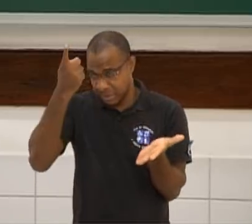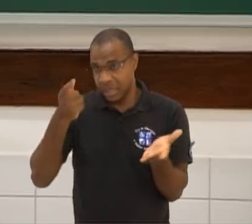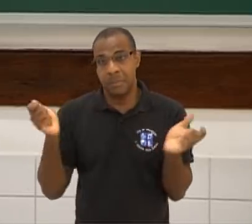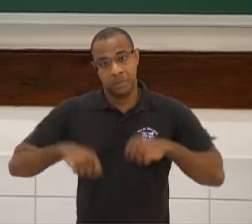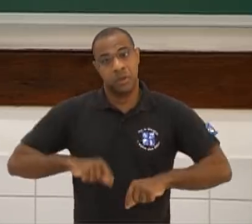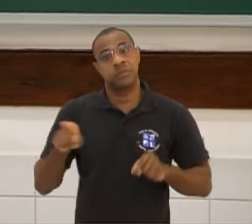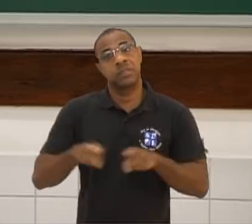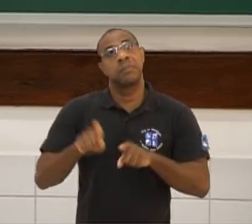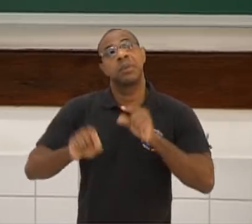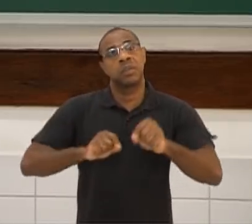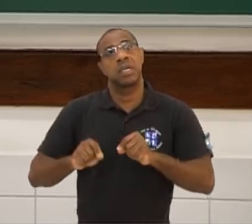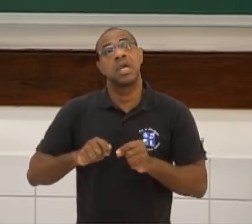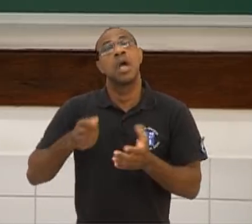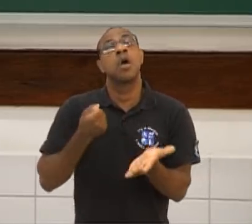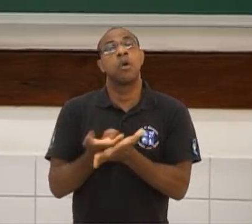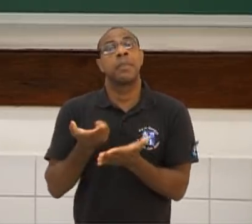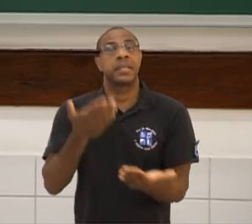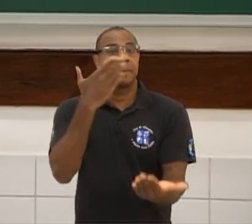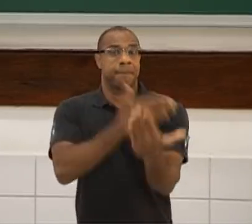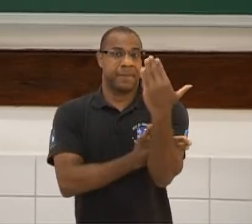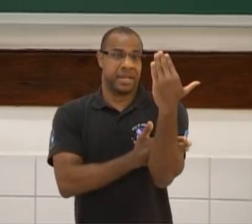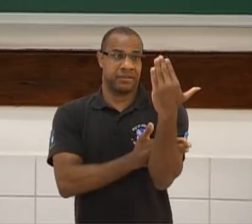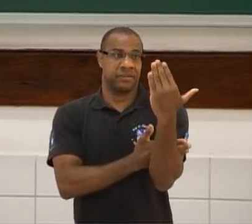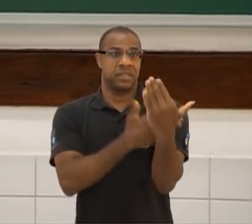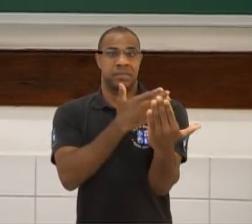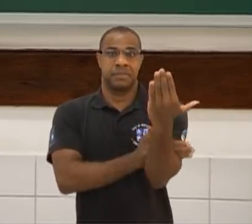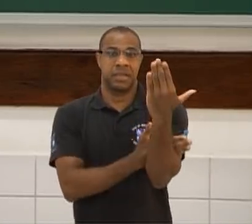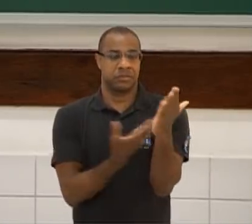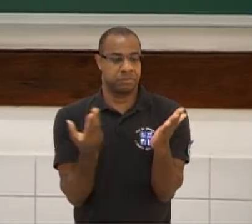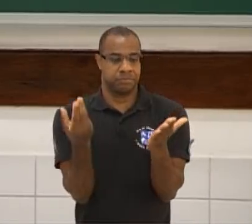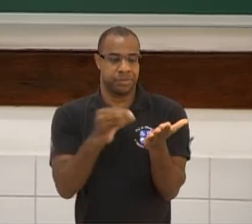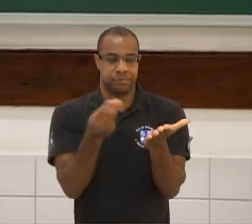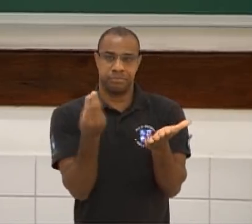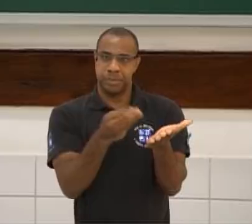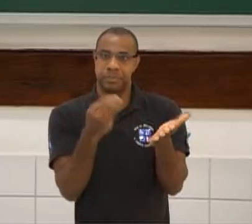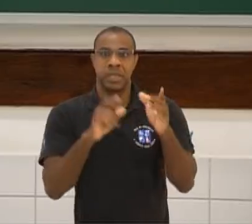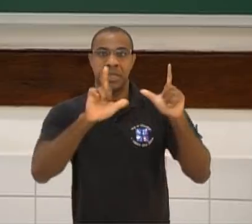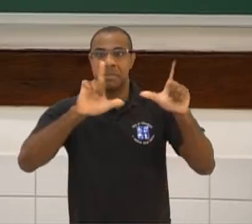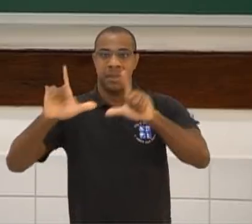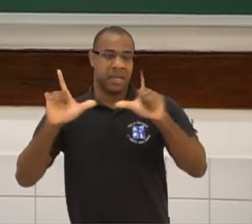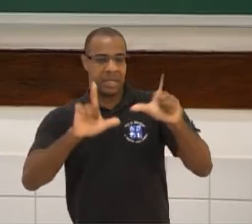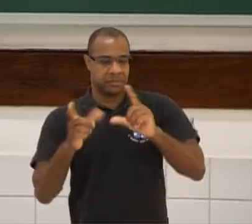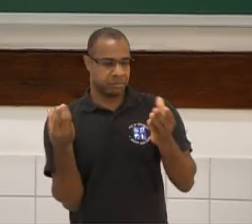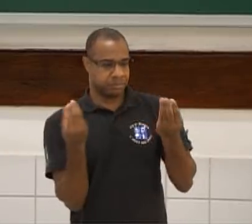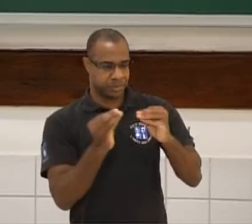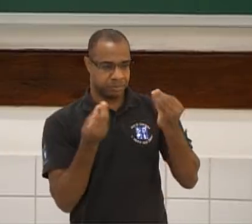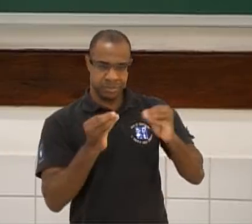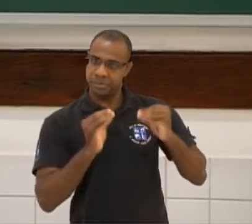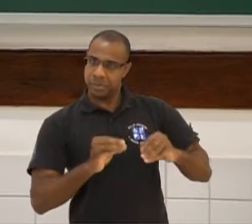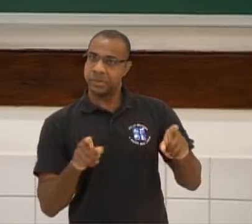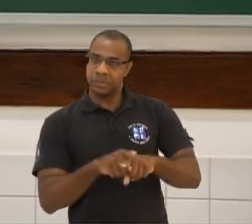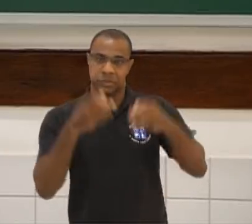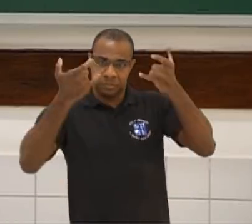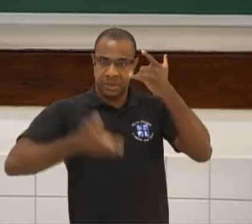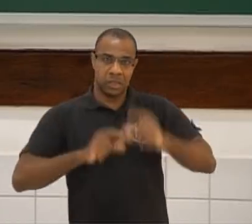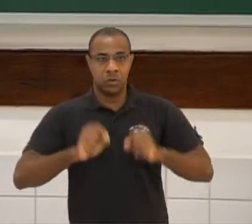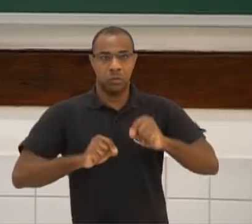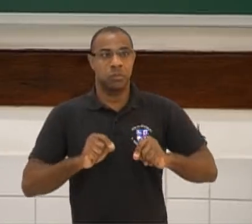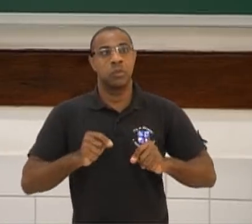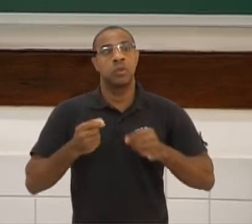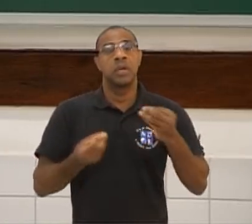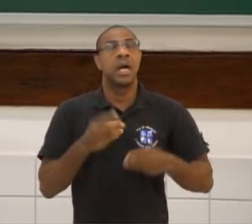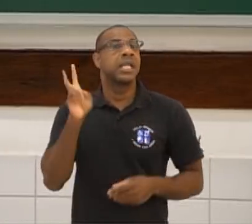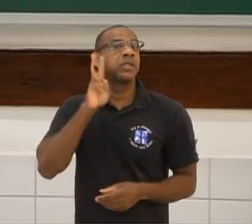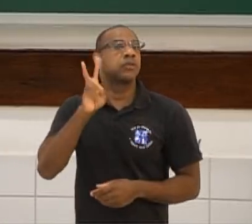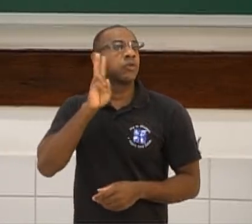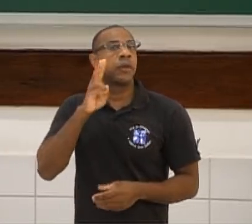pode, digamos, comprar uma pasta, né, e colocar imagens, uma sequência da outra, explicando de fato como que você quer que